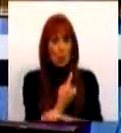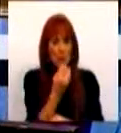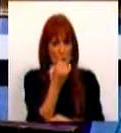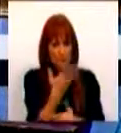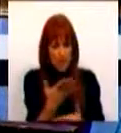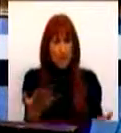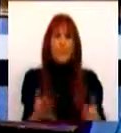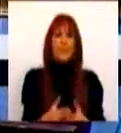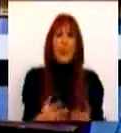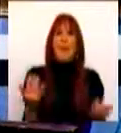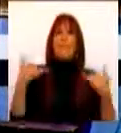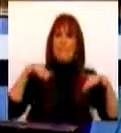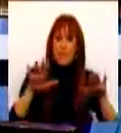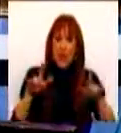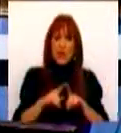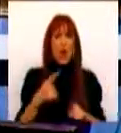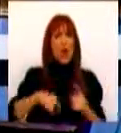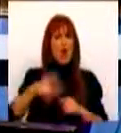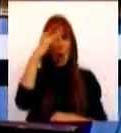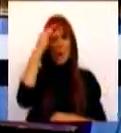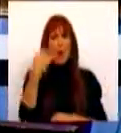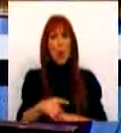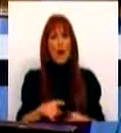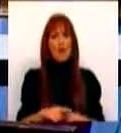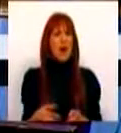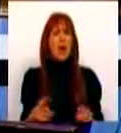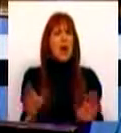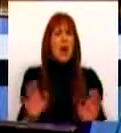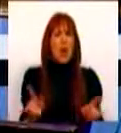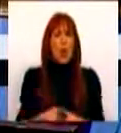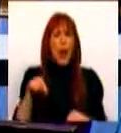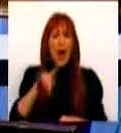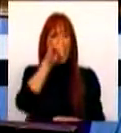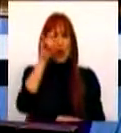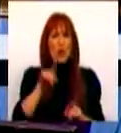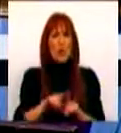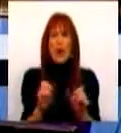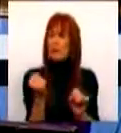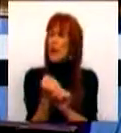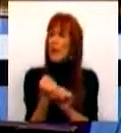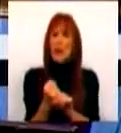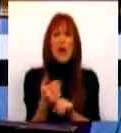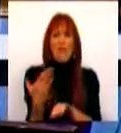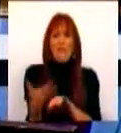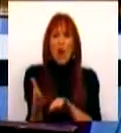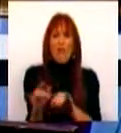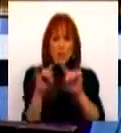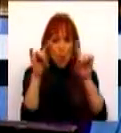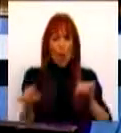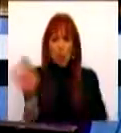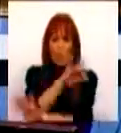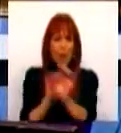alimentos. Contudo, somos da opinião que não deve esta questão ser trabalhada fora do quadro